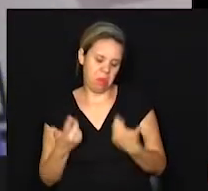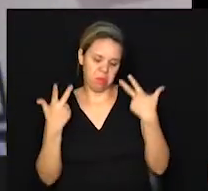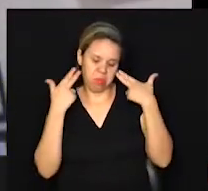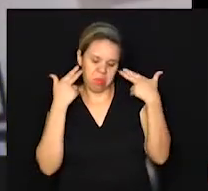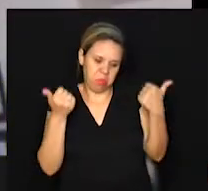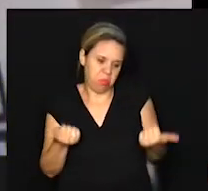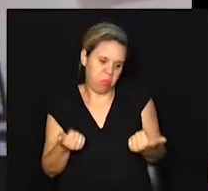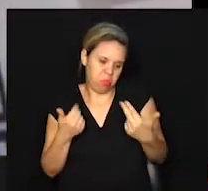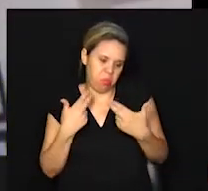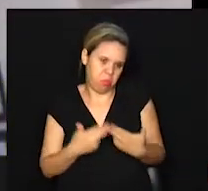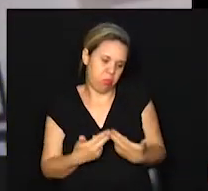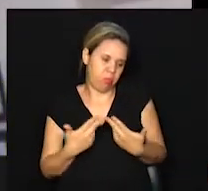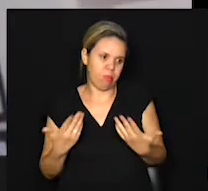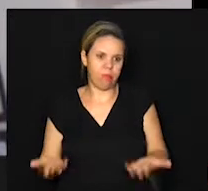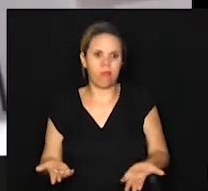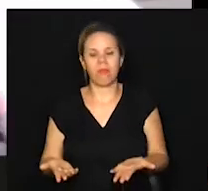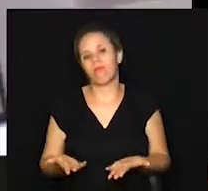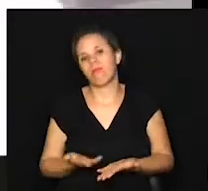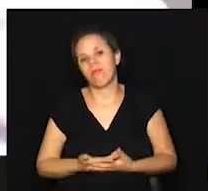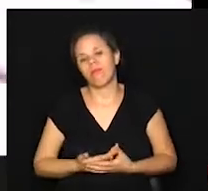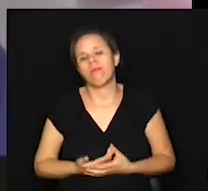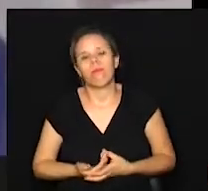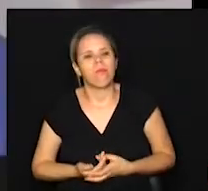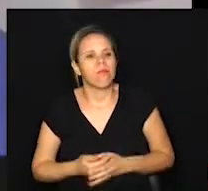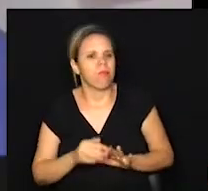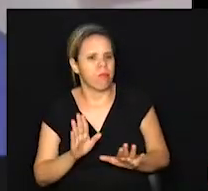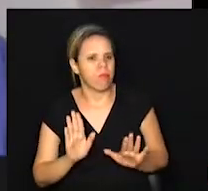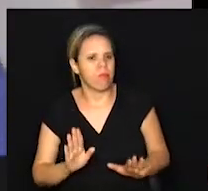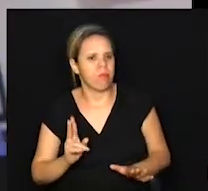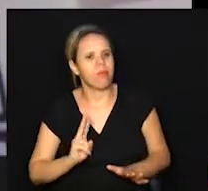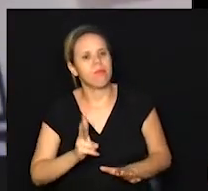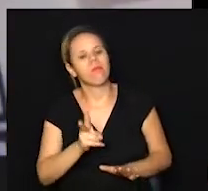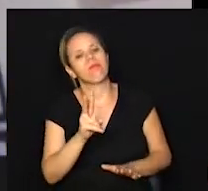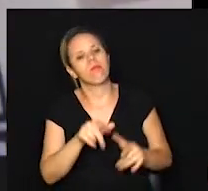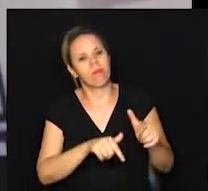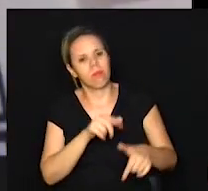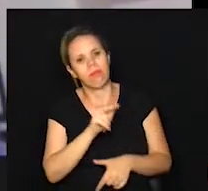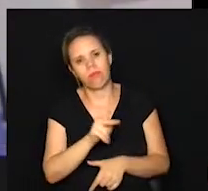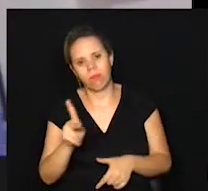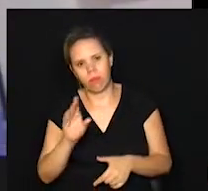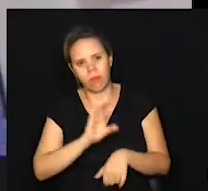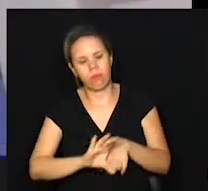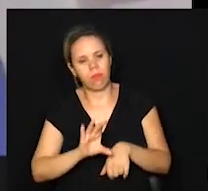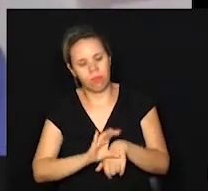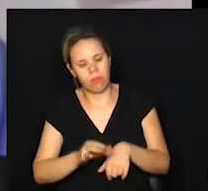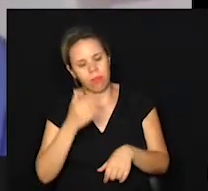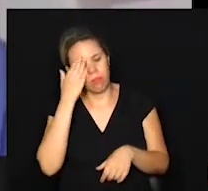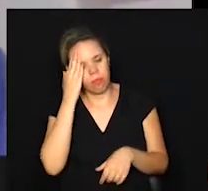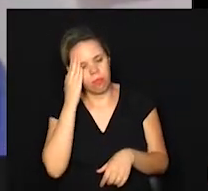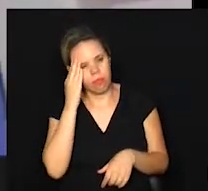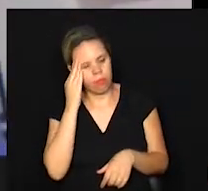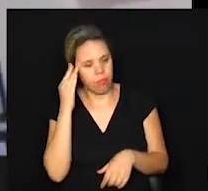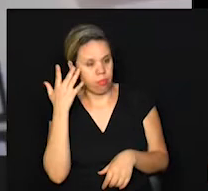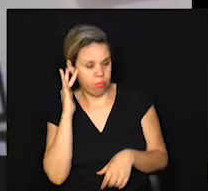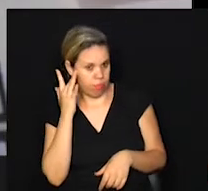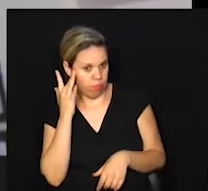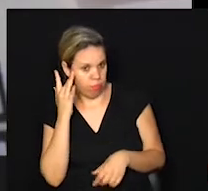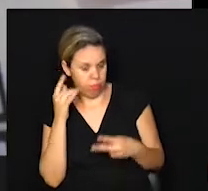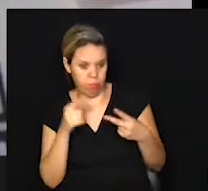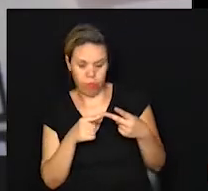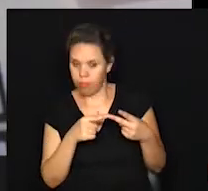né, tal fato, mas considerando que iria continuar como professor do curso, né. Segunda